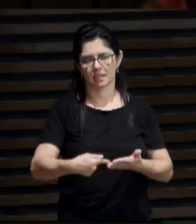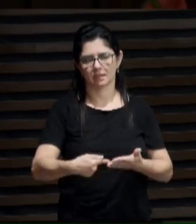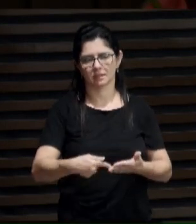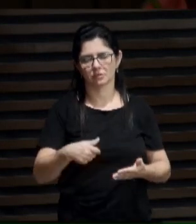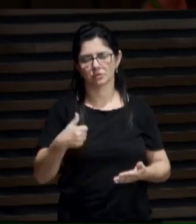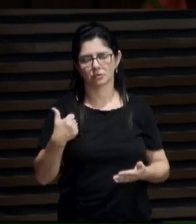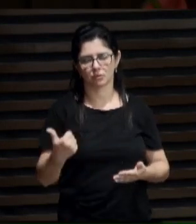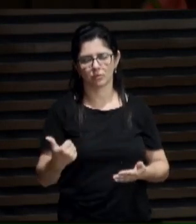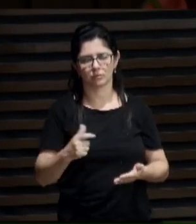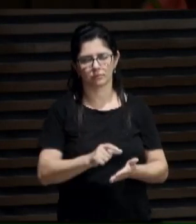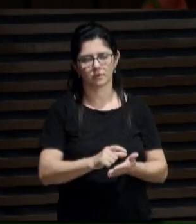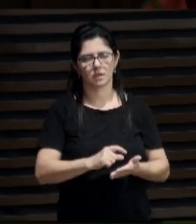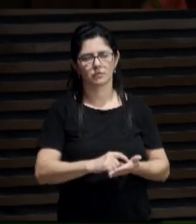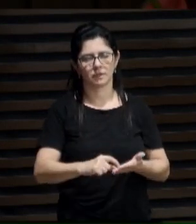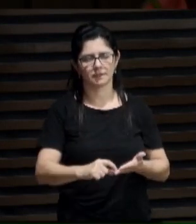e 16.